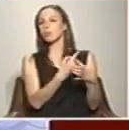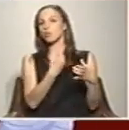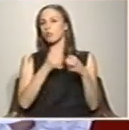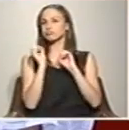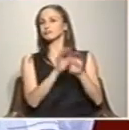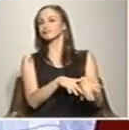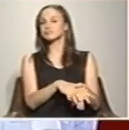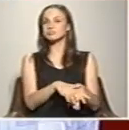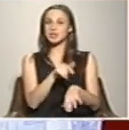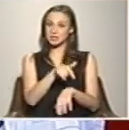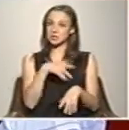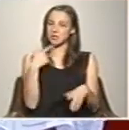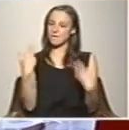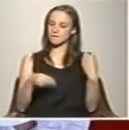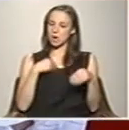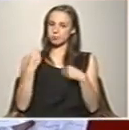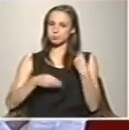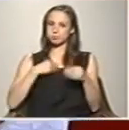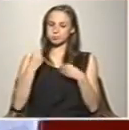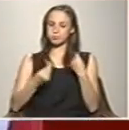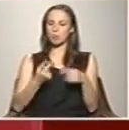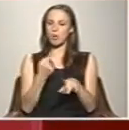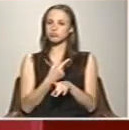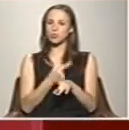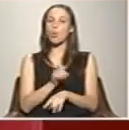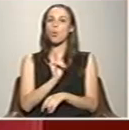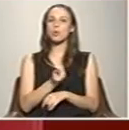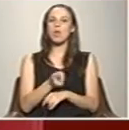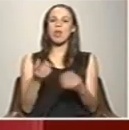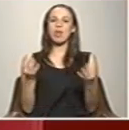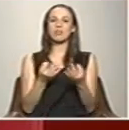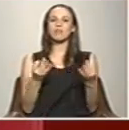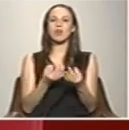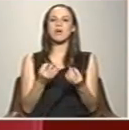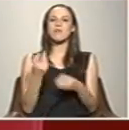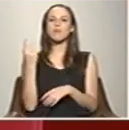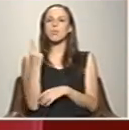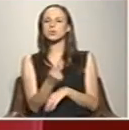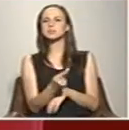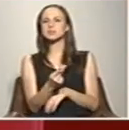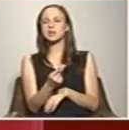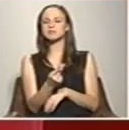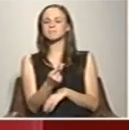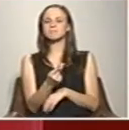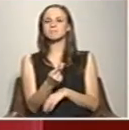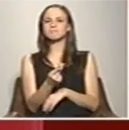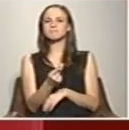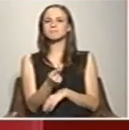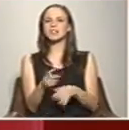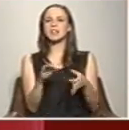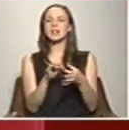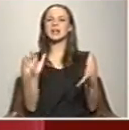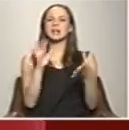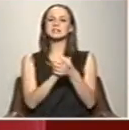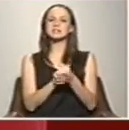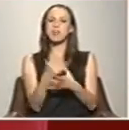há outra que a mim me preocupa, que tem sido muito mediatizada, que é, de facto, o nível de violência que não era, pelo menos, conhecido entre casais,